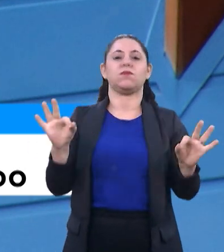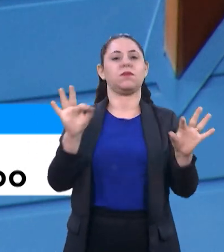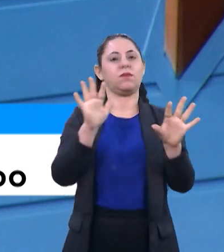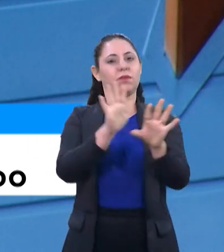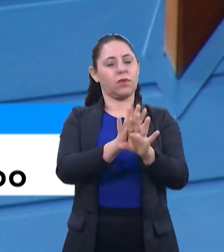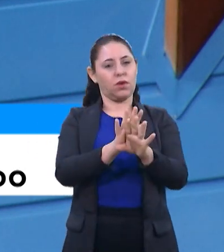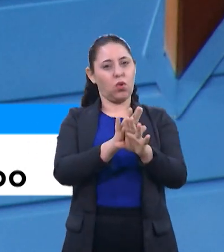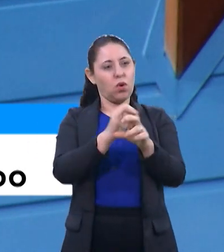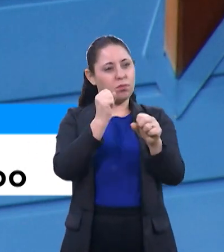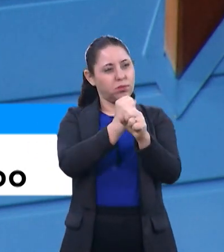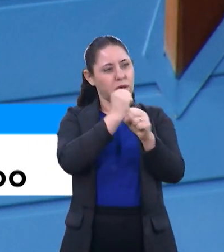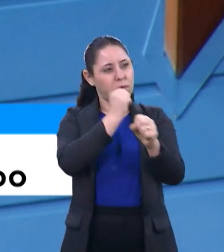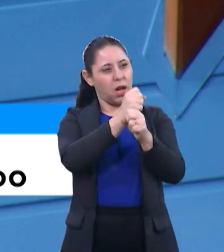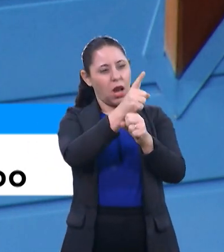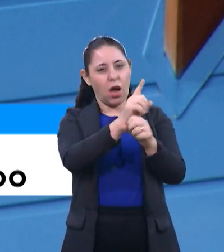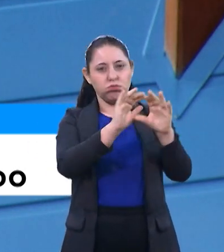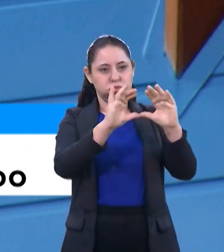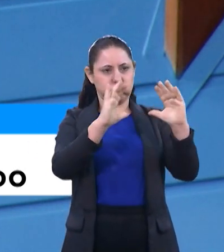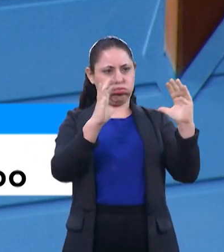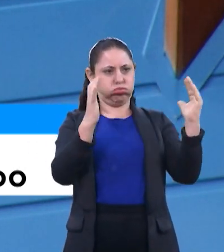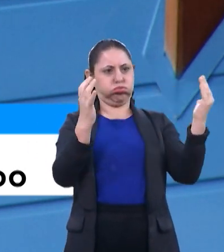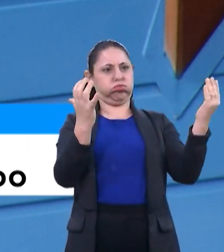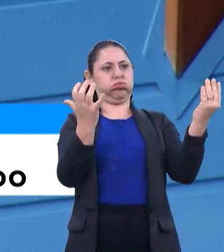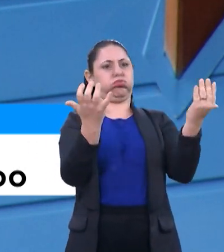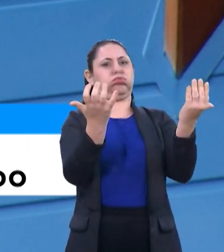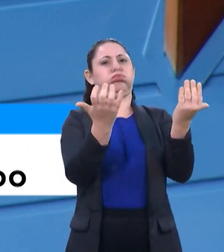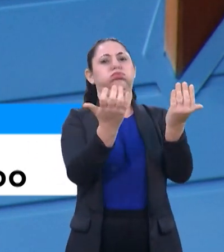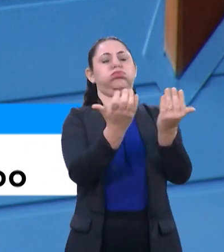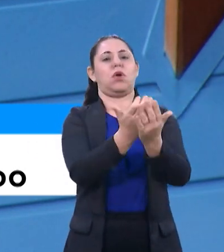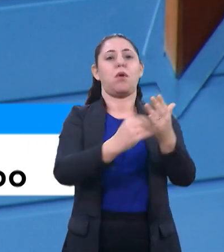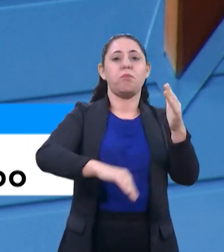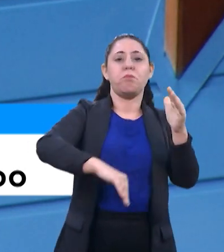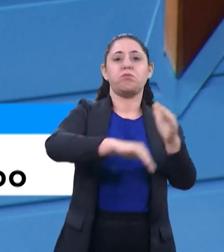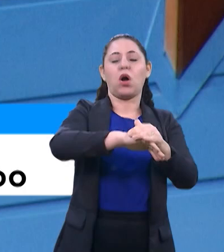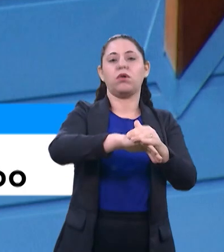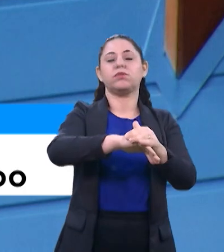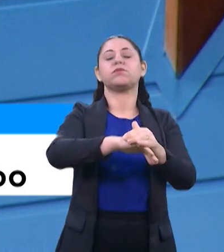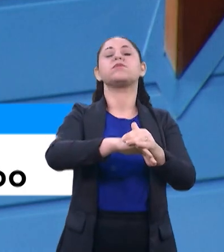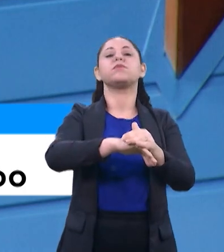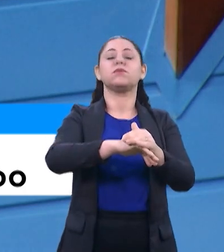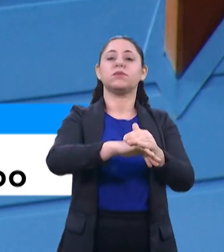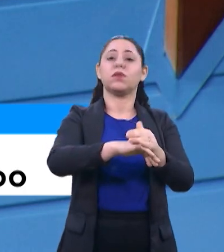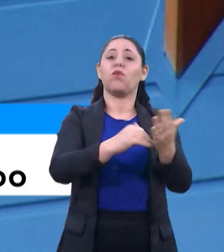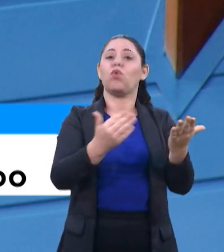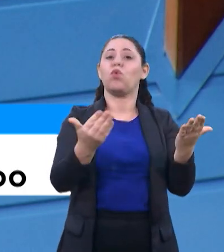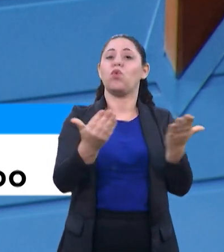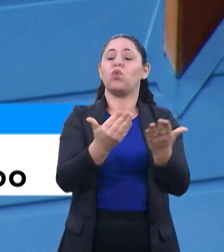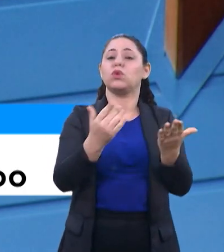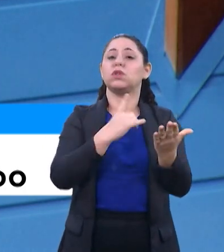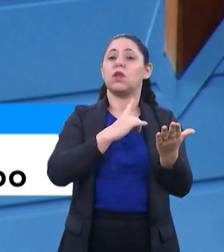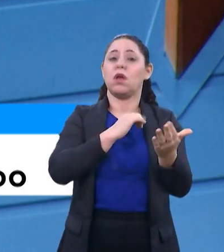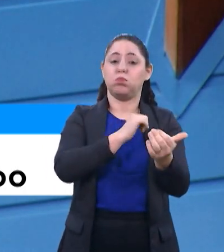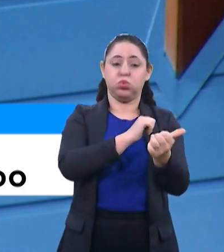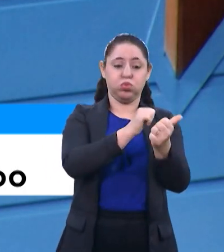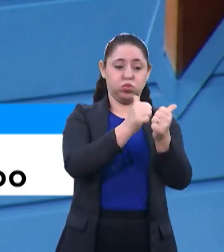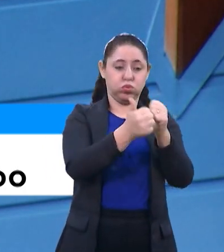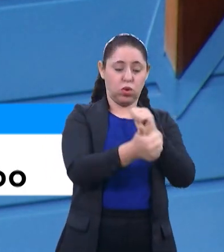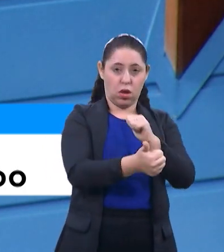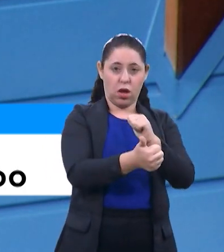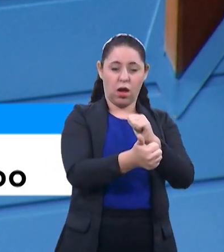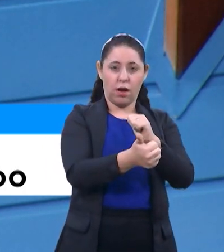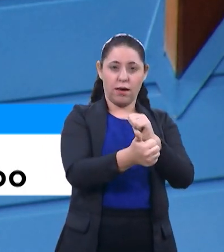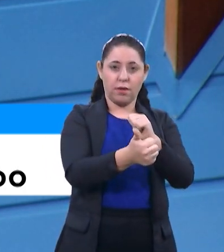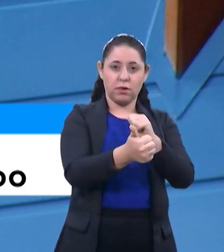e que construímos lá um estádio de futebol chamado Estádio das Moreninhas, que hoje recebe jogos do